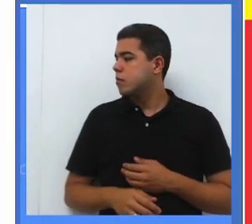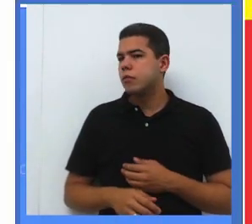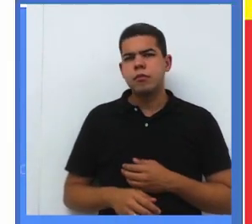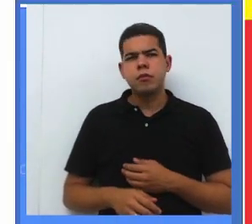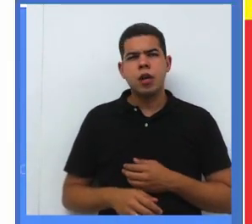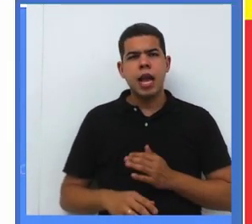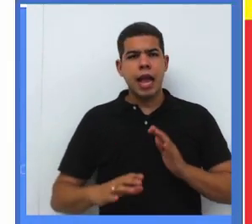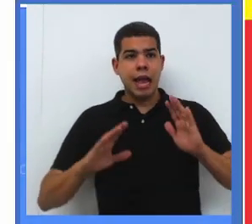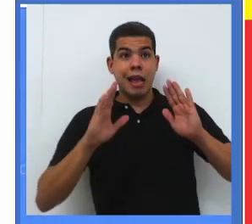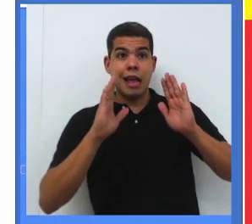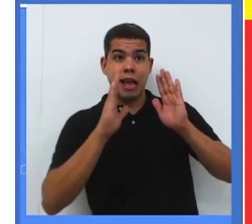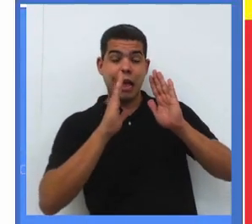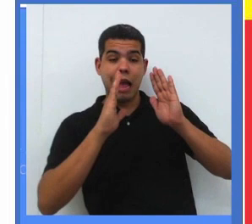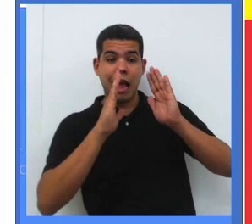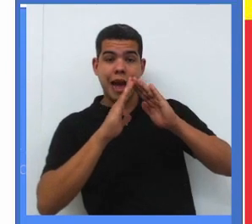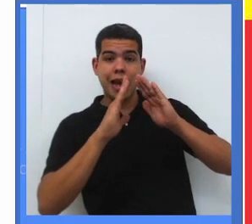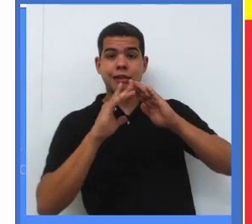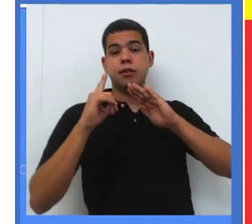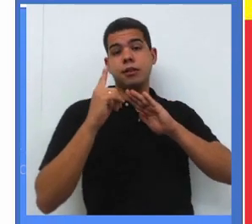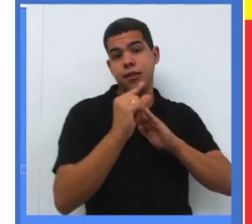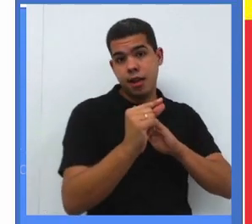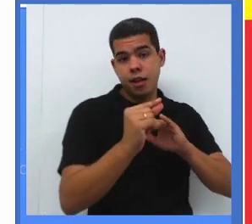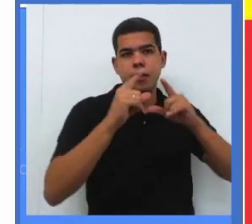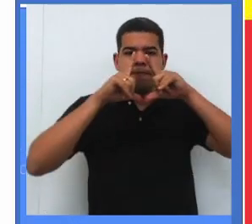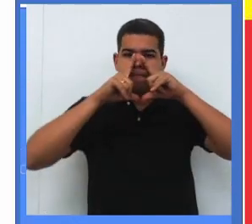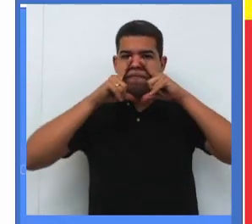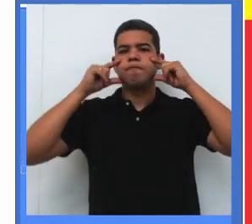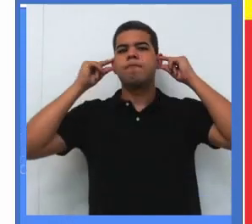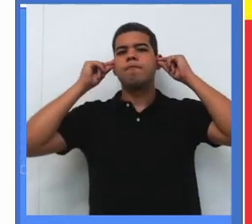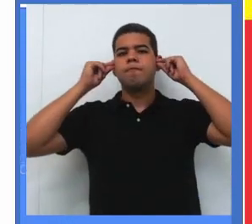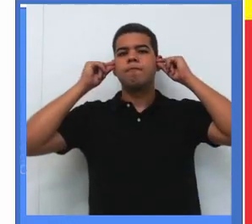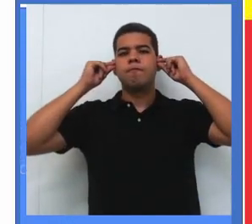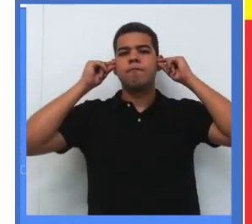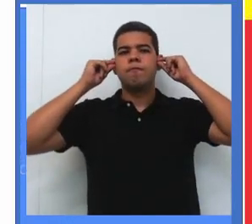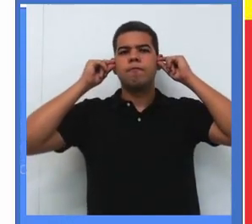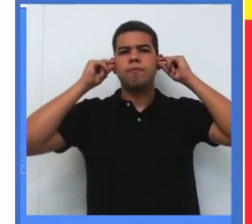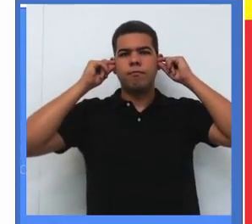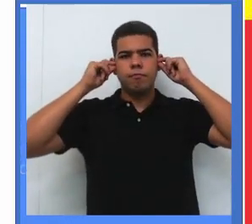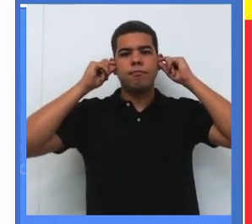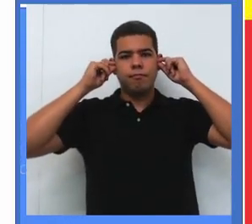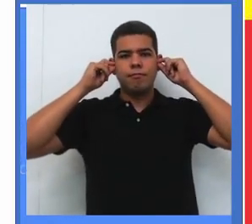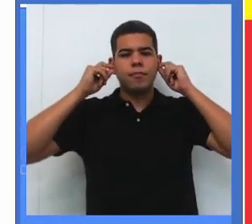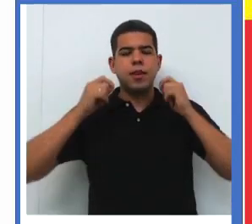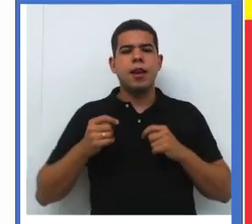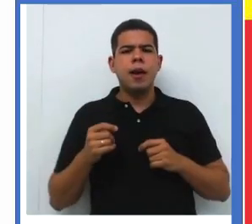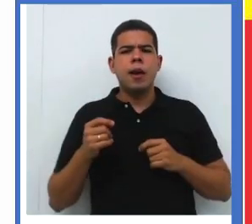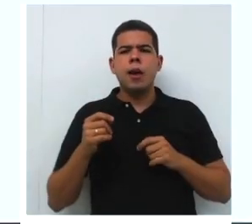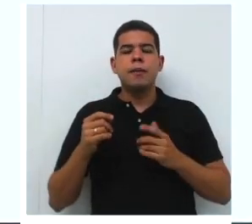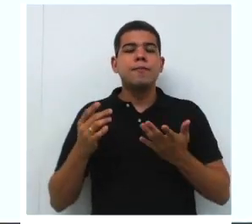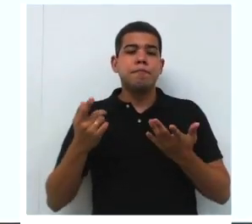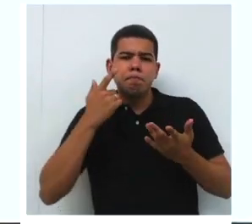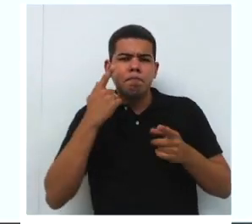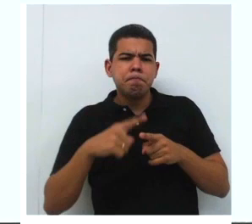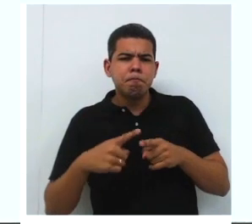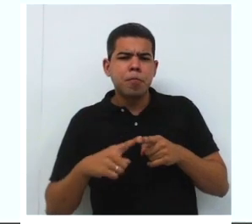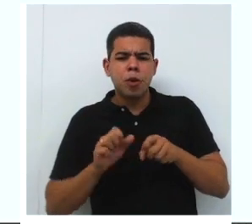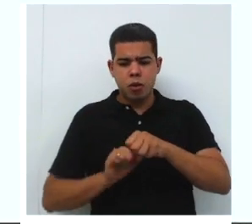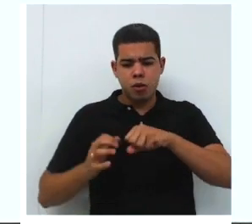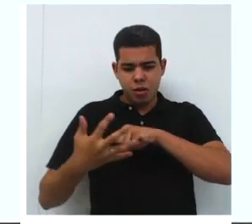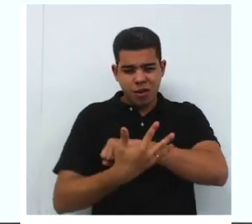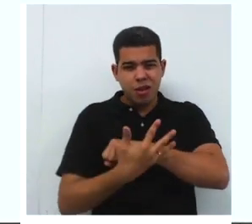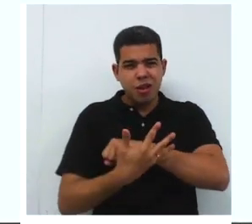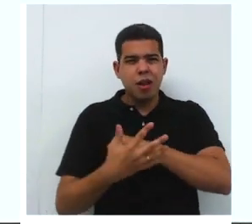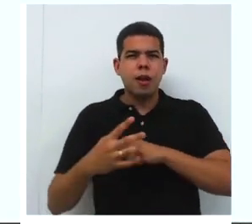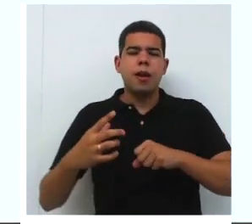de casa de maneira alguma sem sua máscara. Por quê? Em tempos de pandemia é uma segurança que você